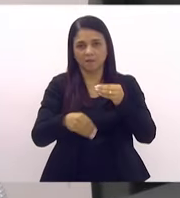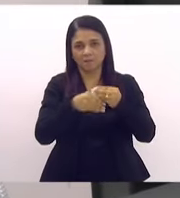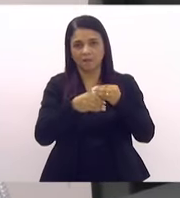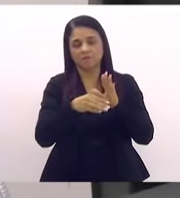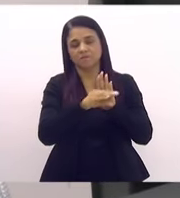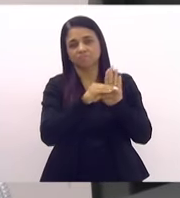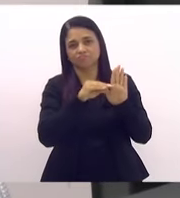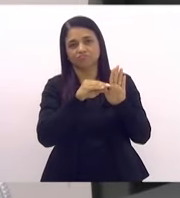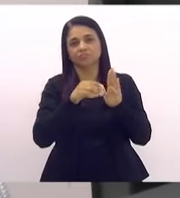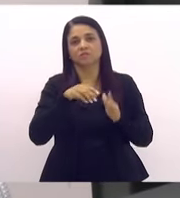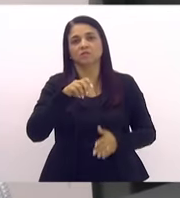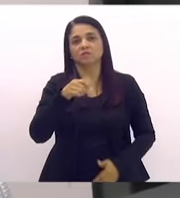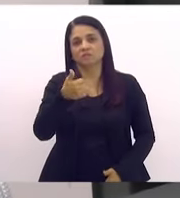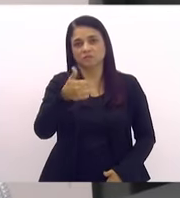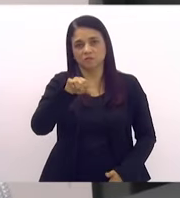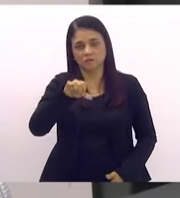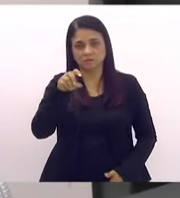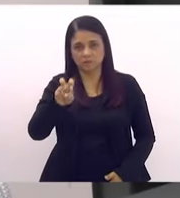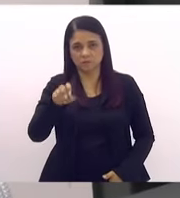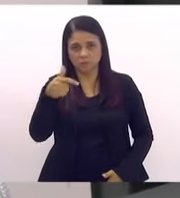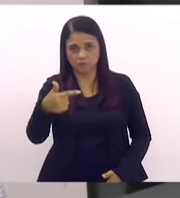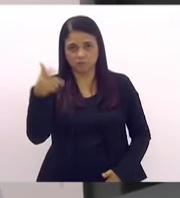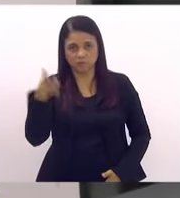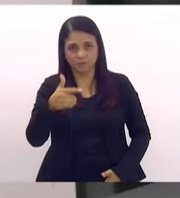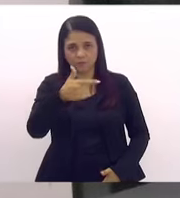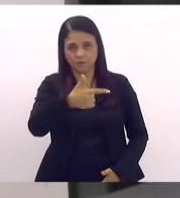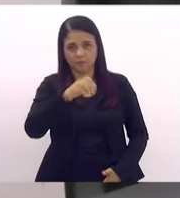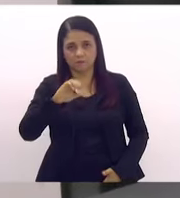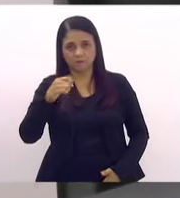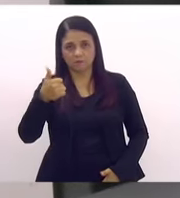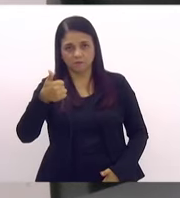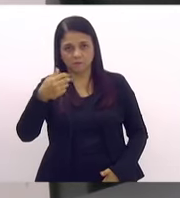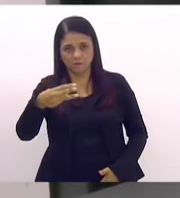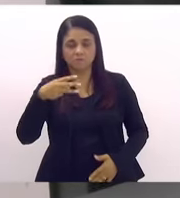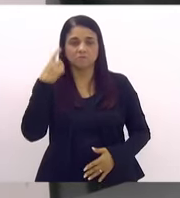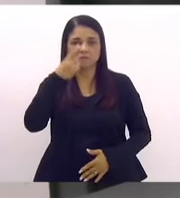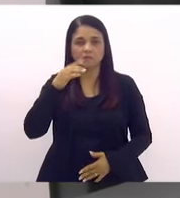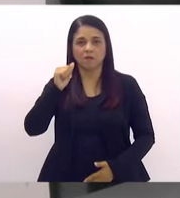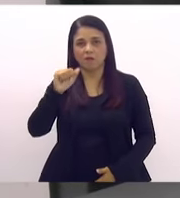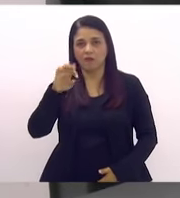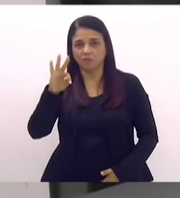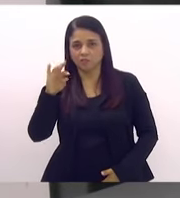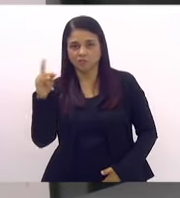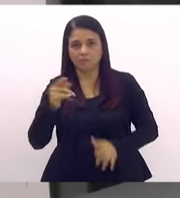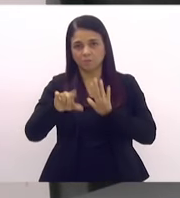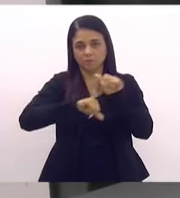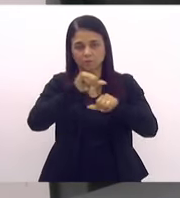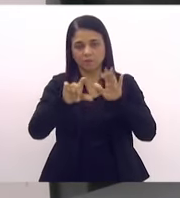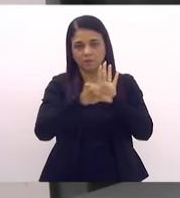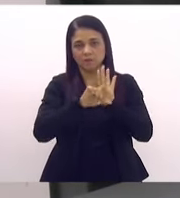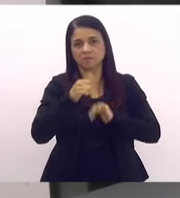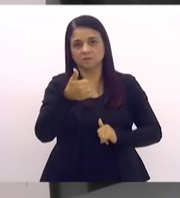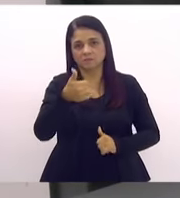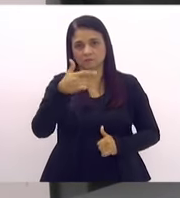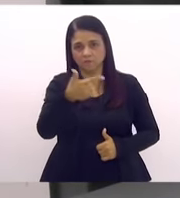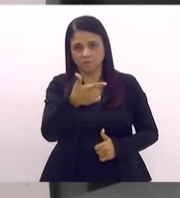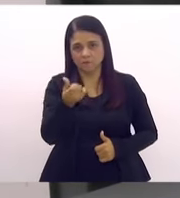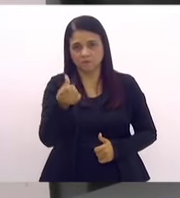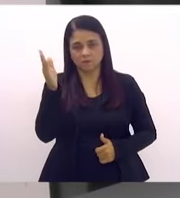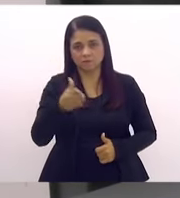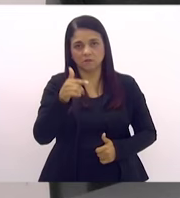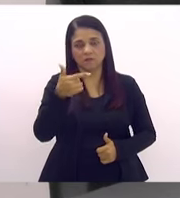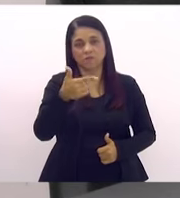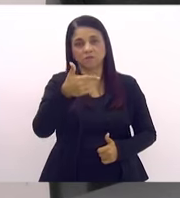de lei 1952 de 2013, de autoria do deputado Átila Nunes, que altera a lei 126 de 10 de maio